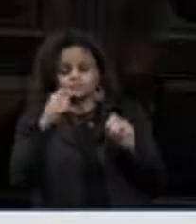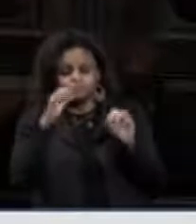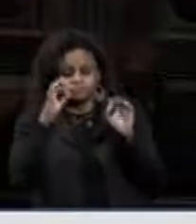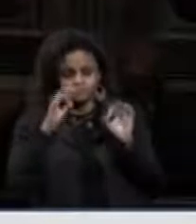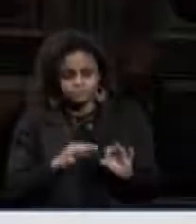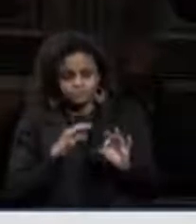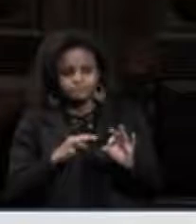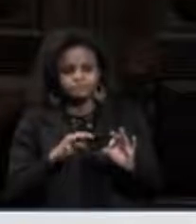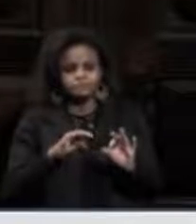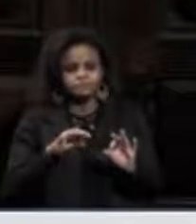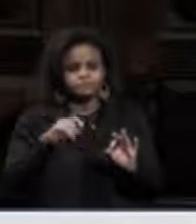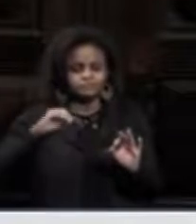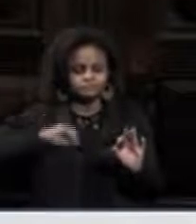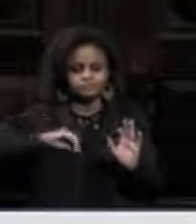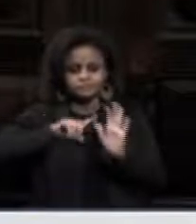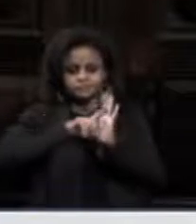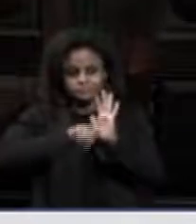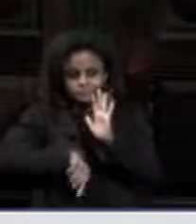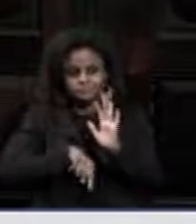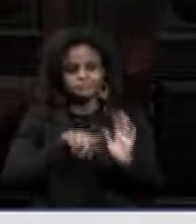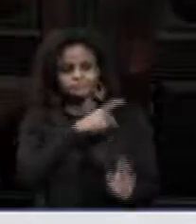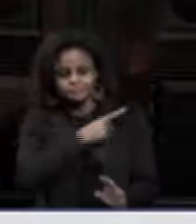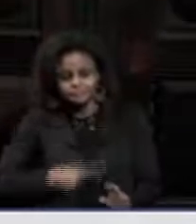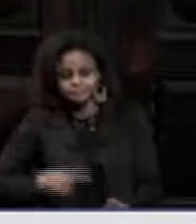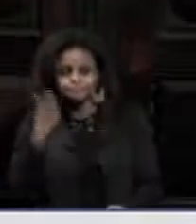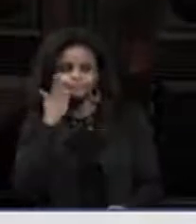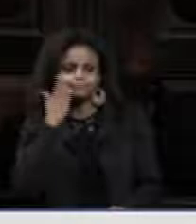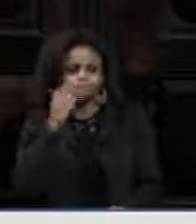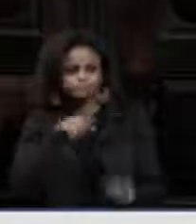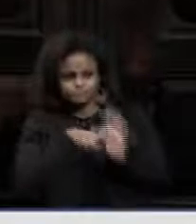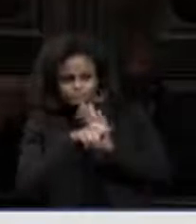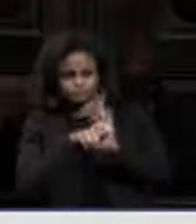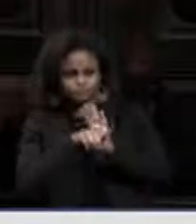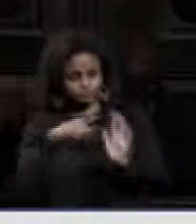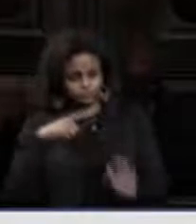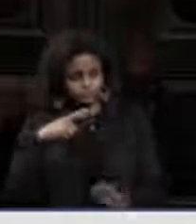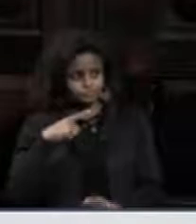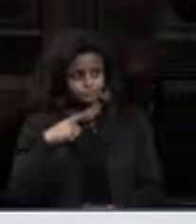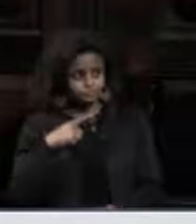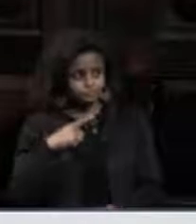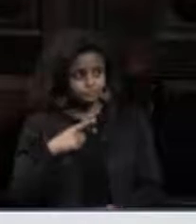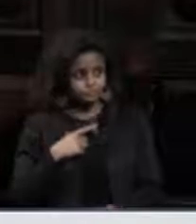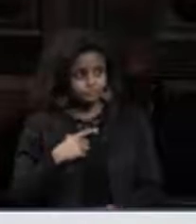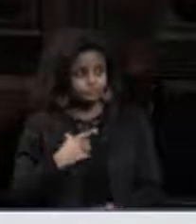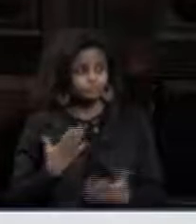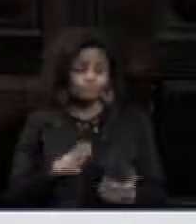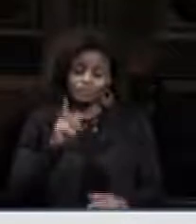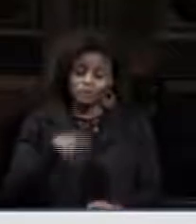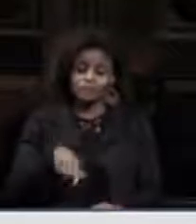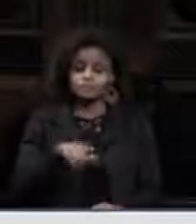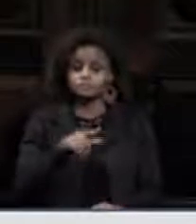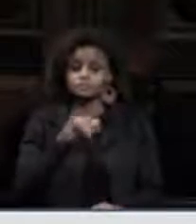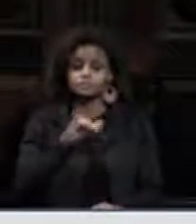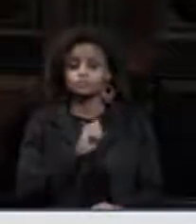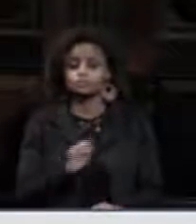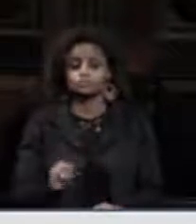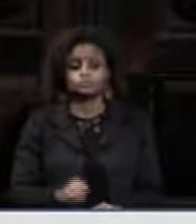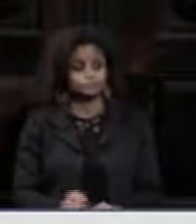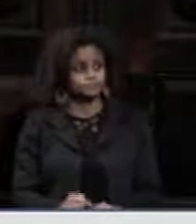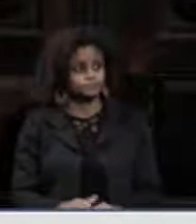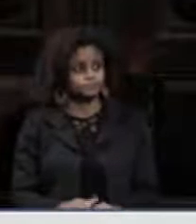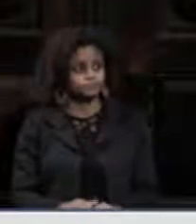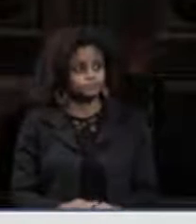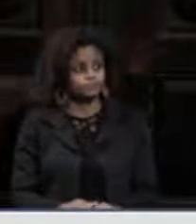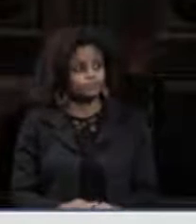responsável para adotar os procedimentos legais. Então é isso daí. Então nós não podemos de